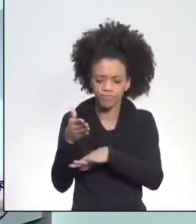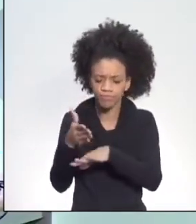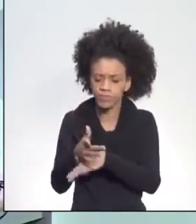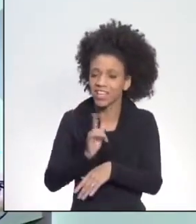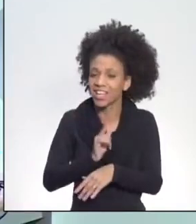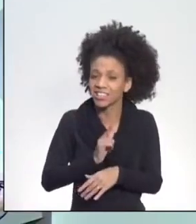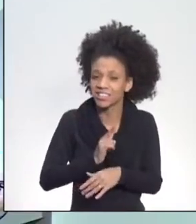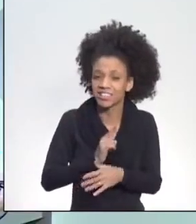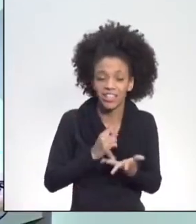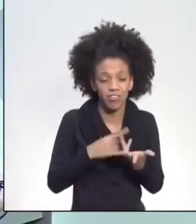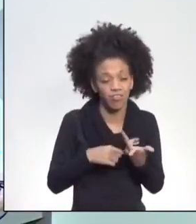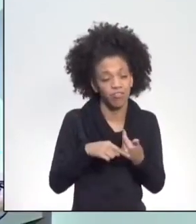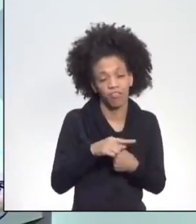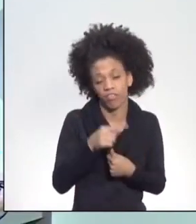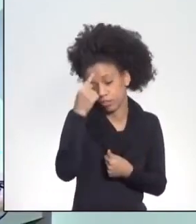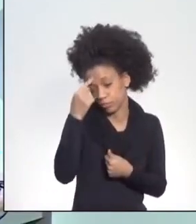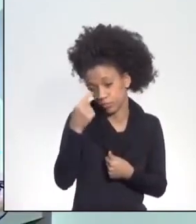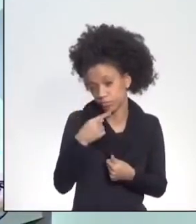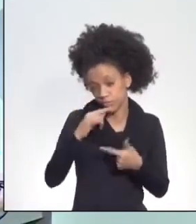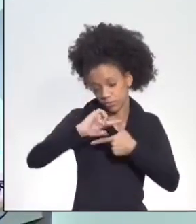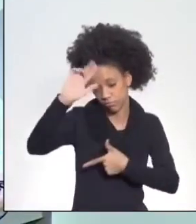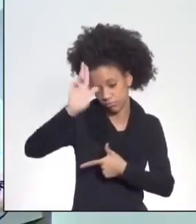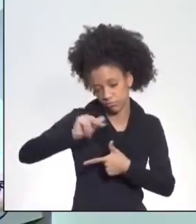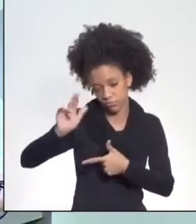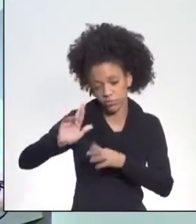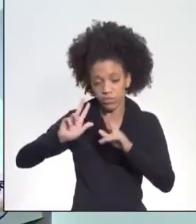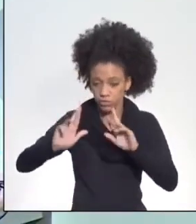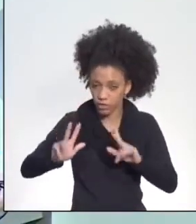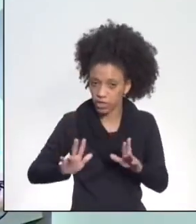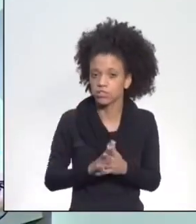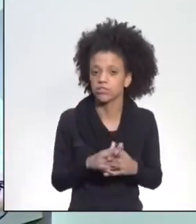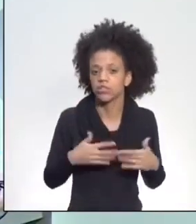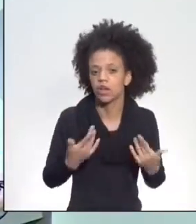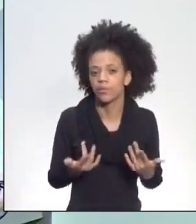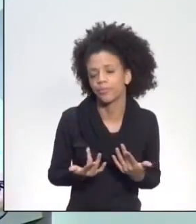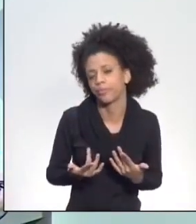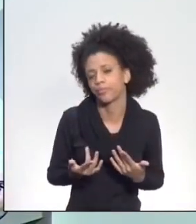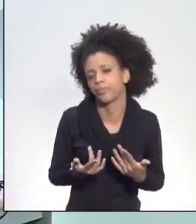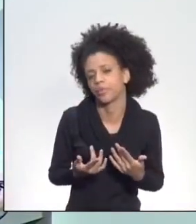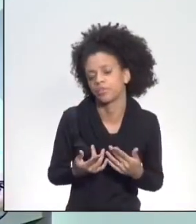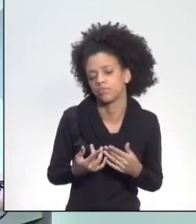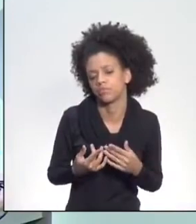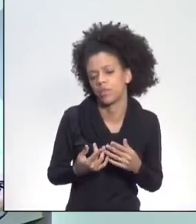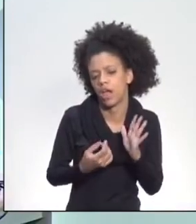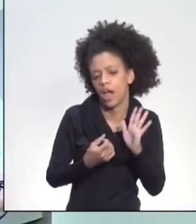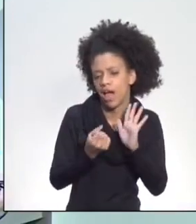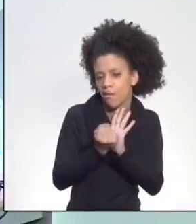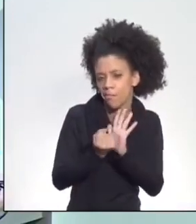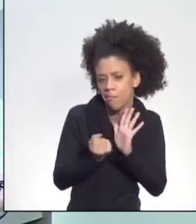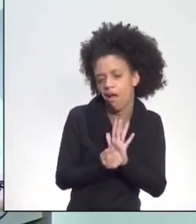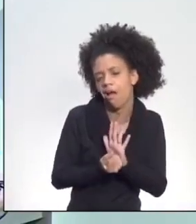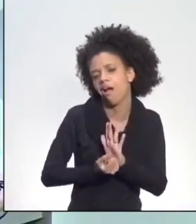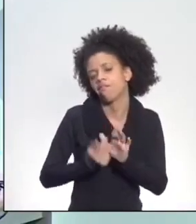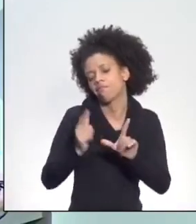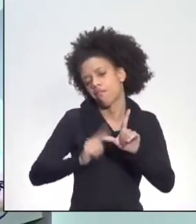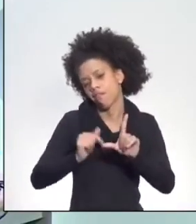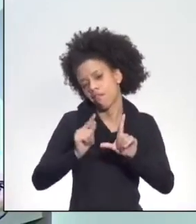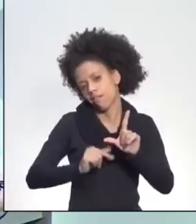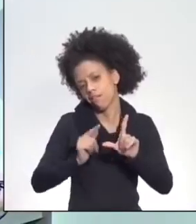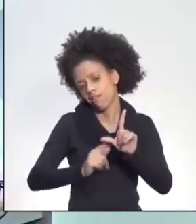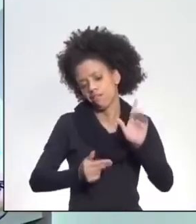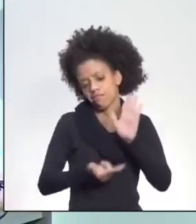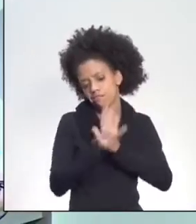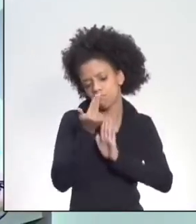estilos de grafites diferentes. Né? Tanto em questão de caracteres, quando se usam letras, como até em questão dos traços do desenho, questão